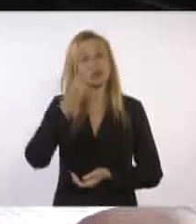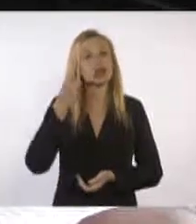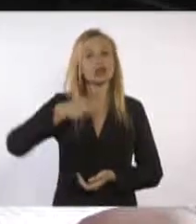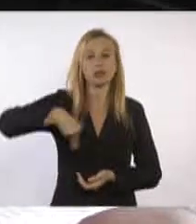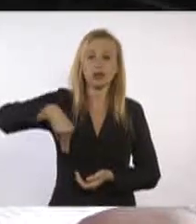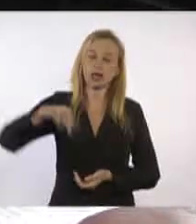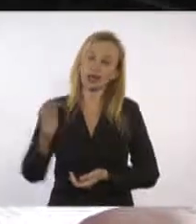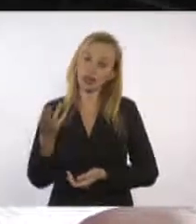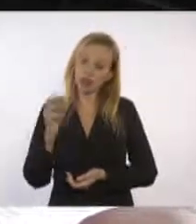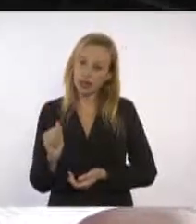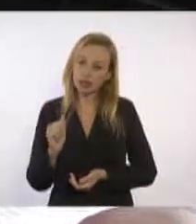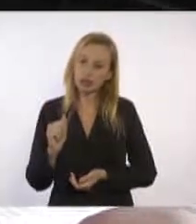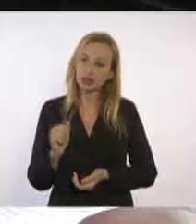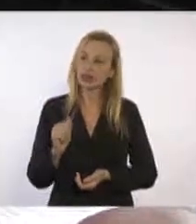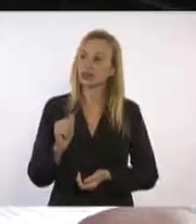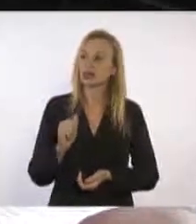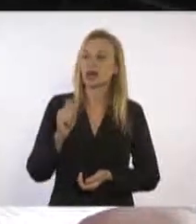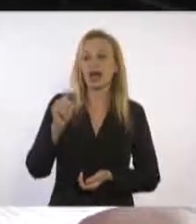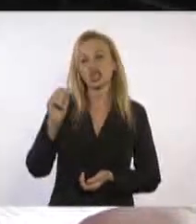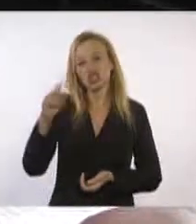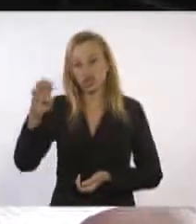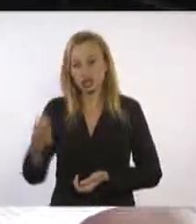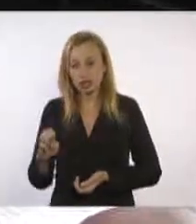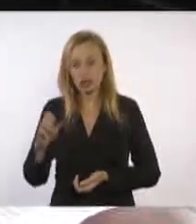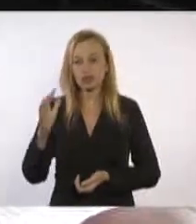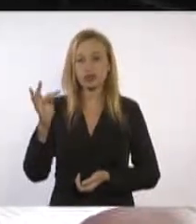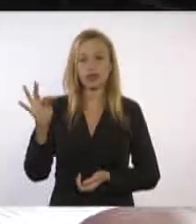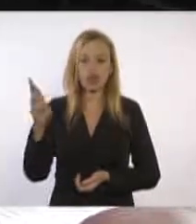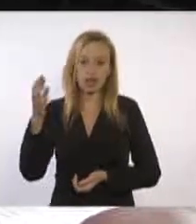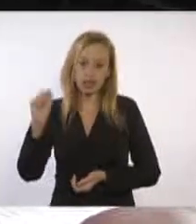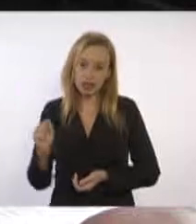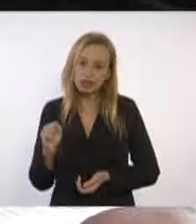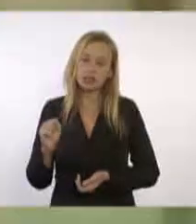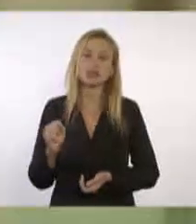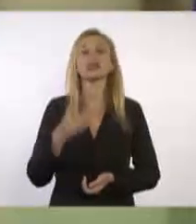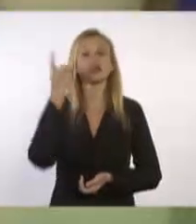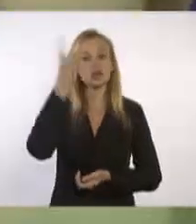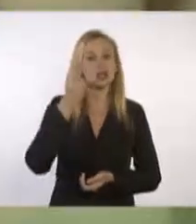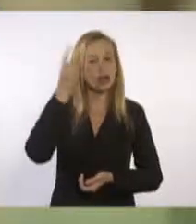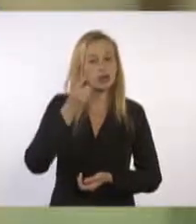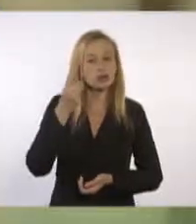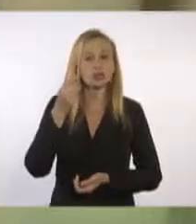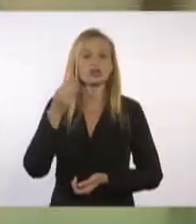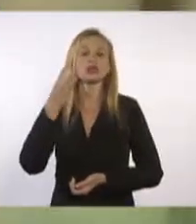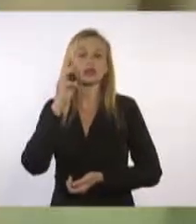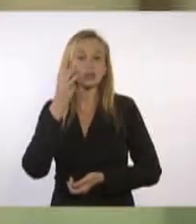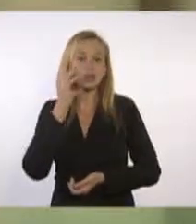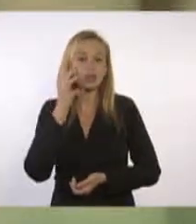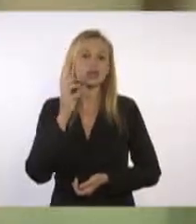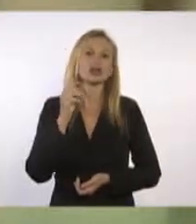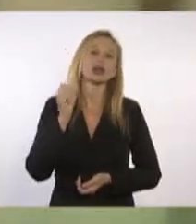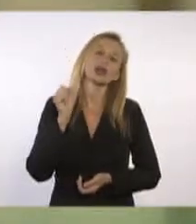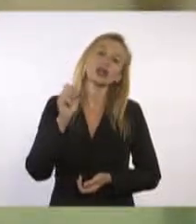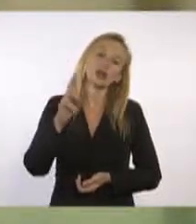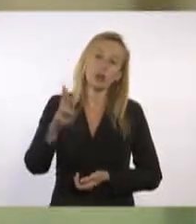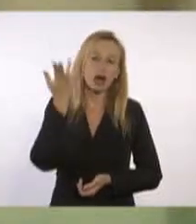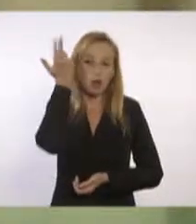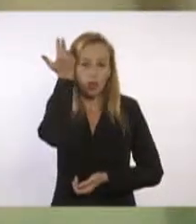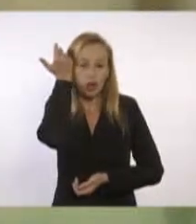Rocha, deputado Alexandre Freitas, deputado Valdec Carneiro, deputado Eliomar Coelho,